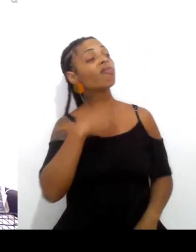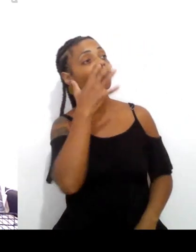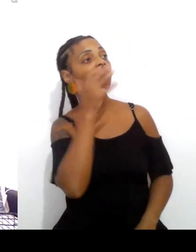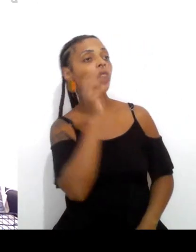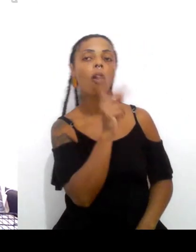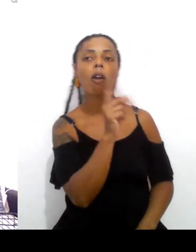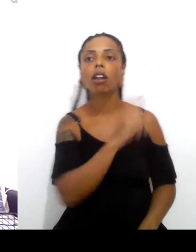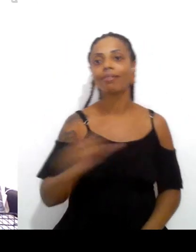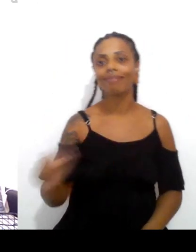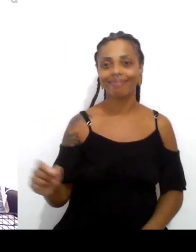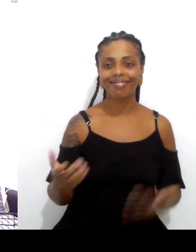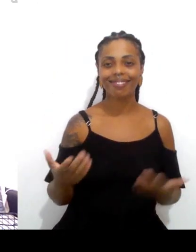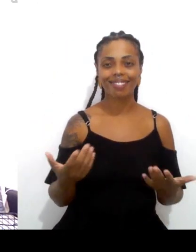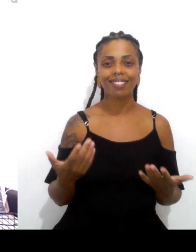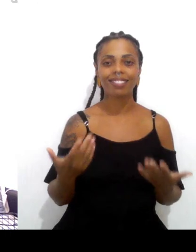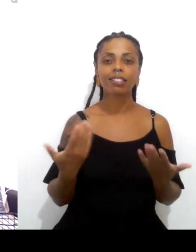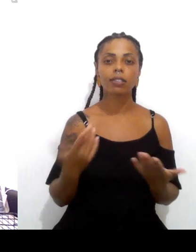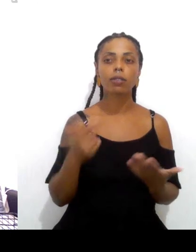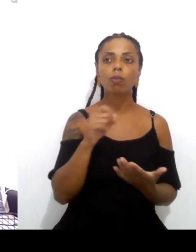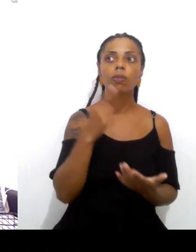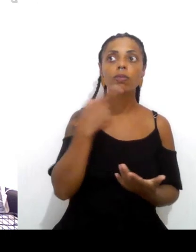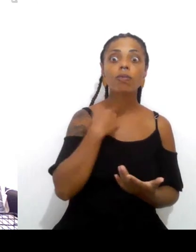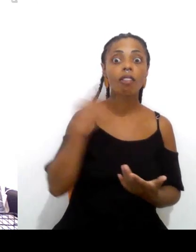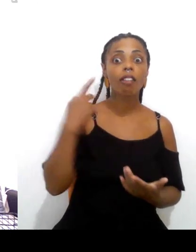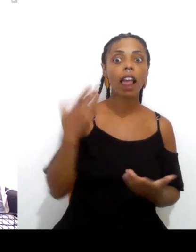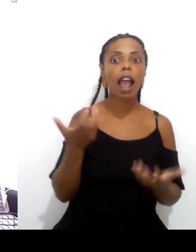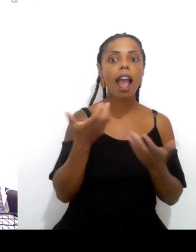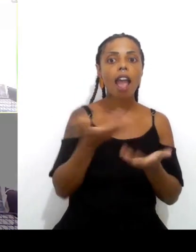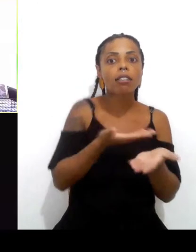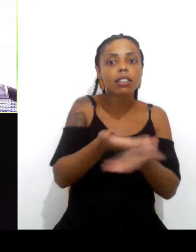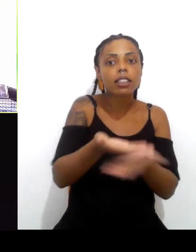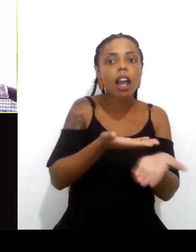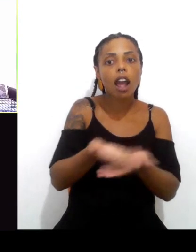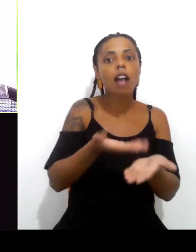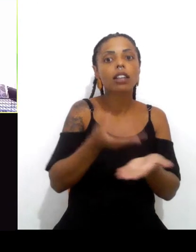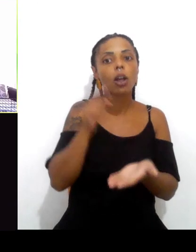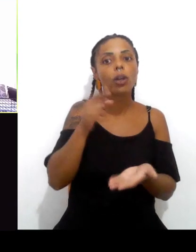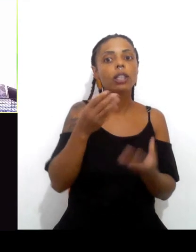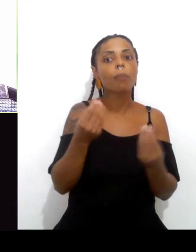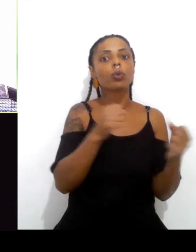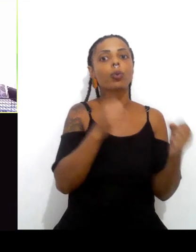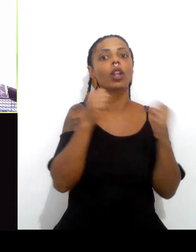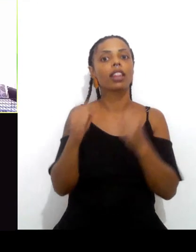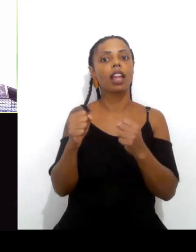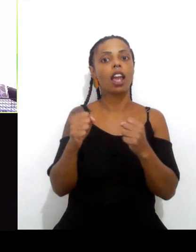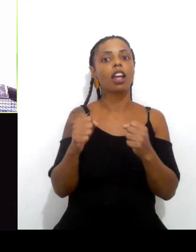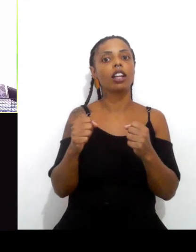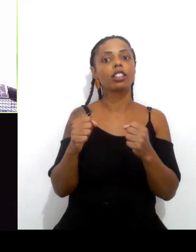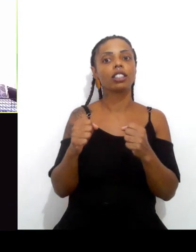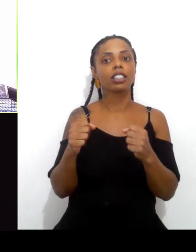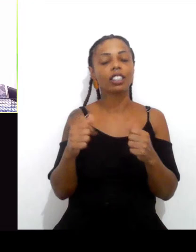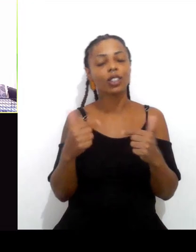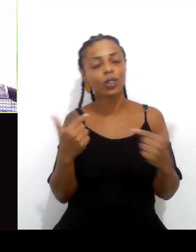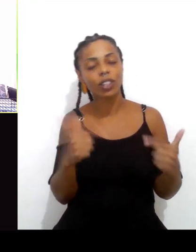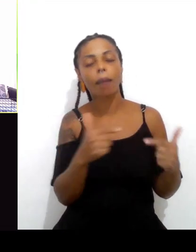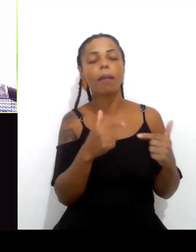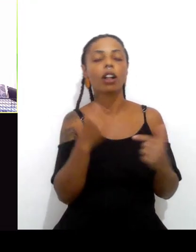ou seja uma ideia de interação aí que é uma ideia bastante potente Em ambos os trabalhos e artistas